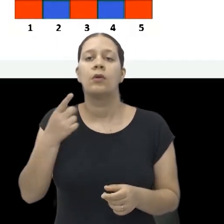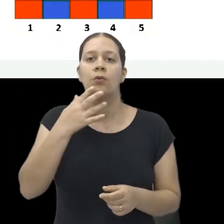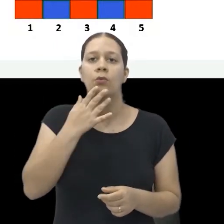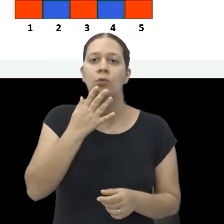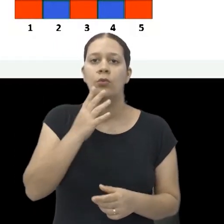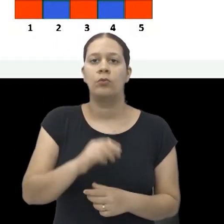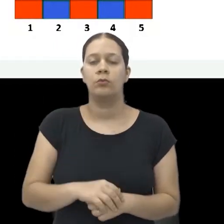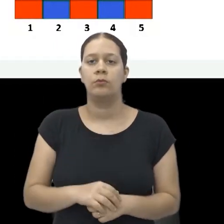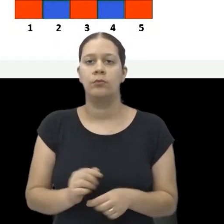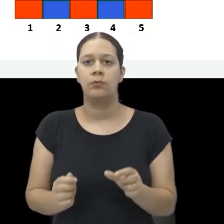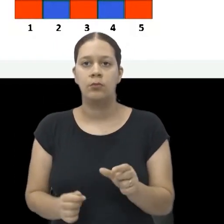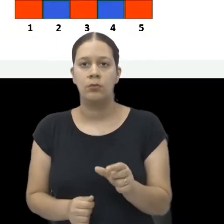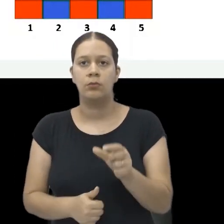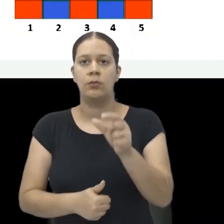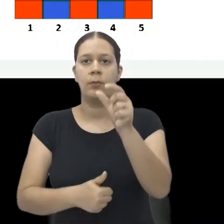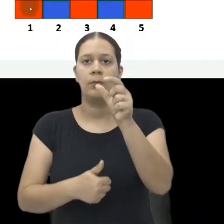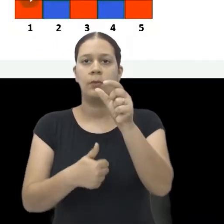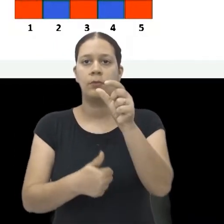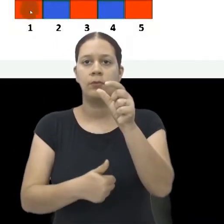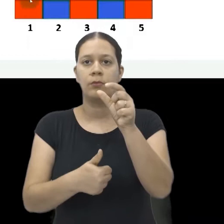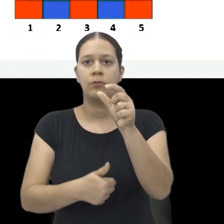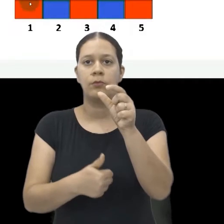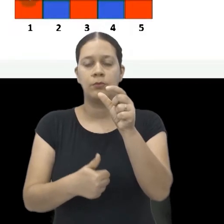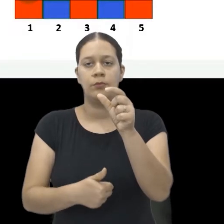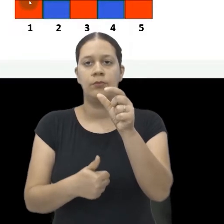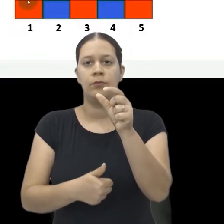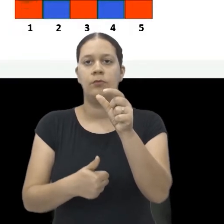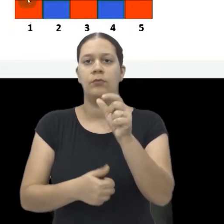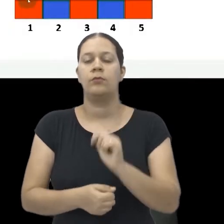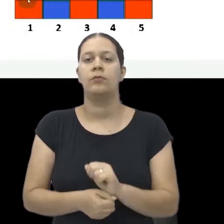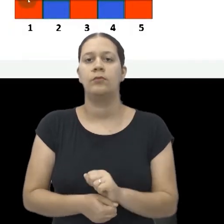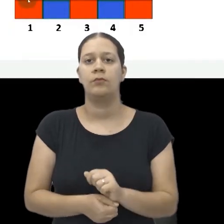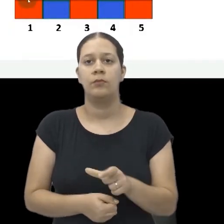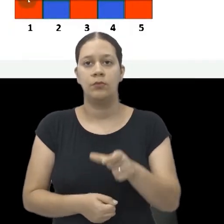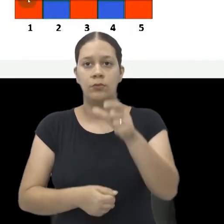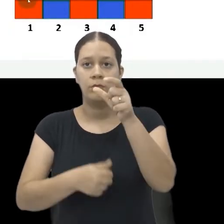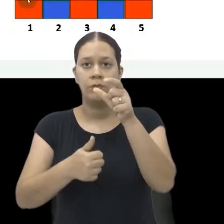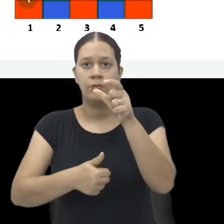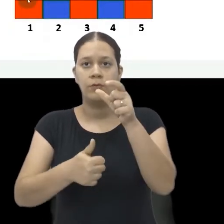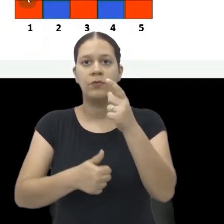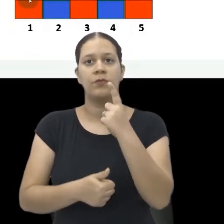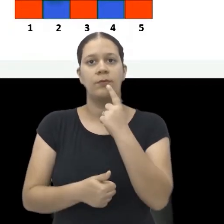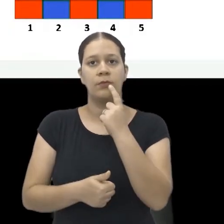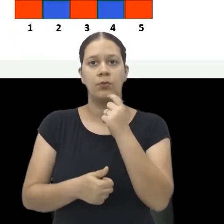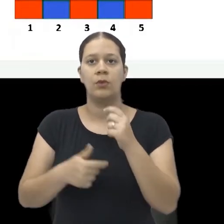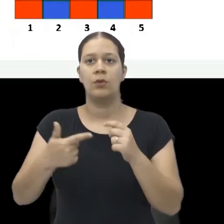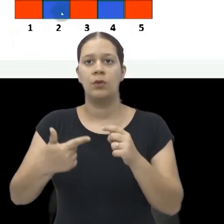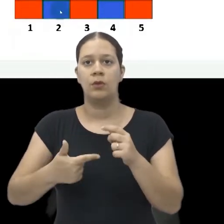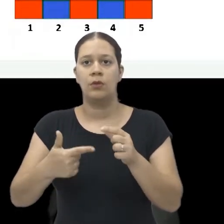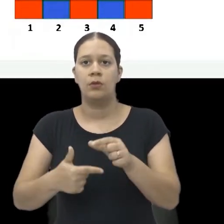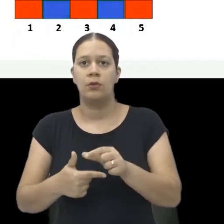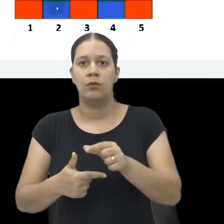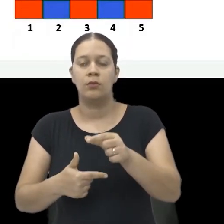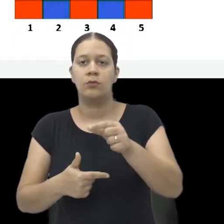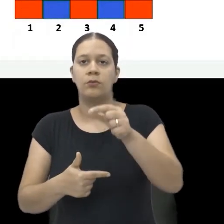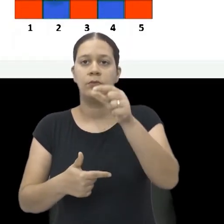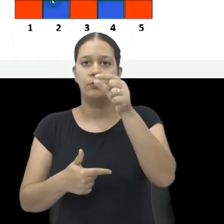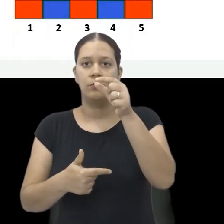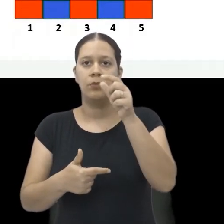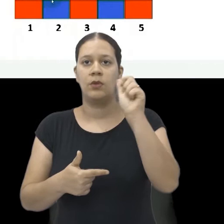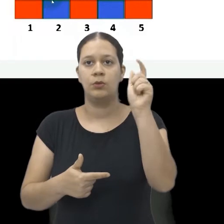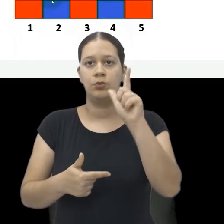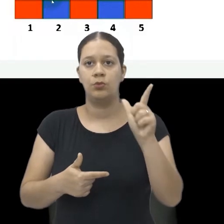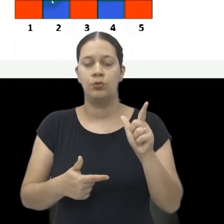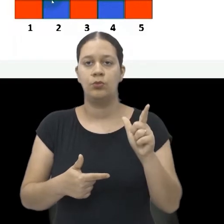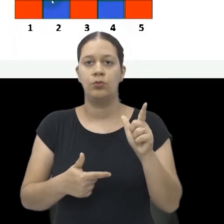coluna seguinte, né? Então eu tenho aqui a primeira coluna, o primeiro termo é vermelho, a segunda coluna, o